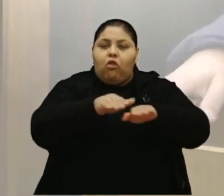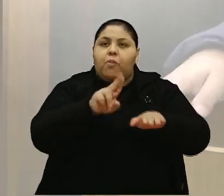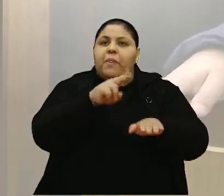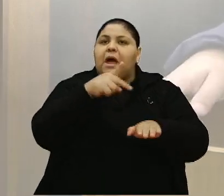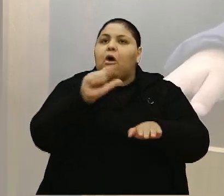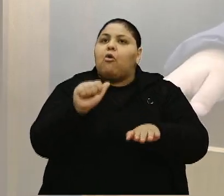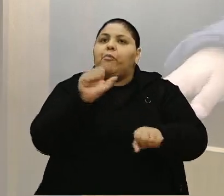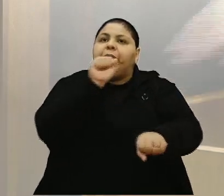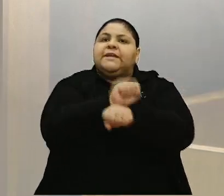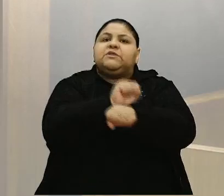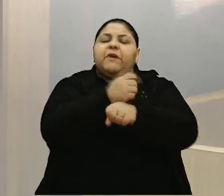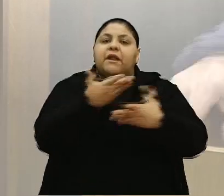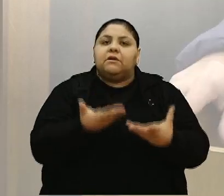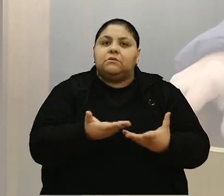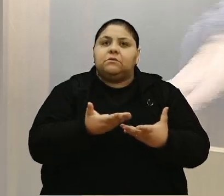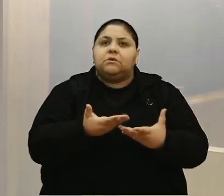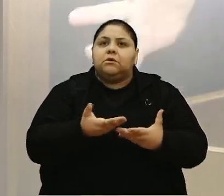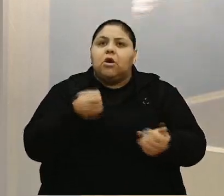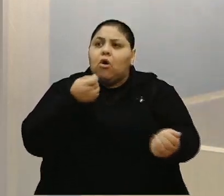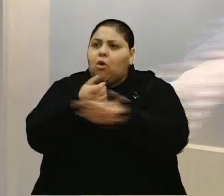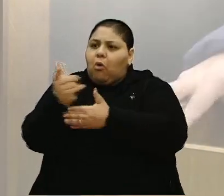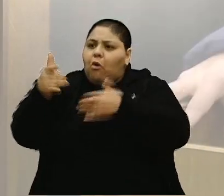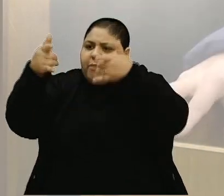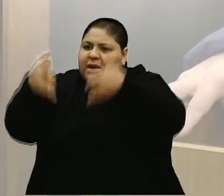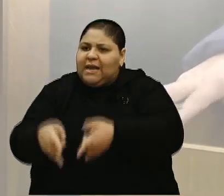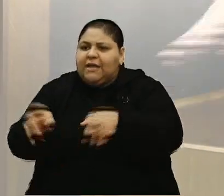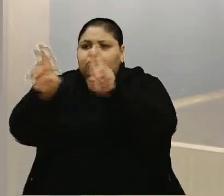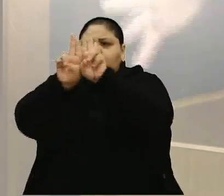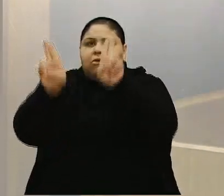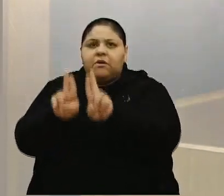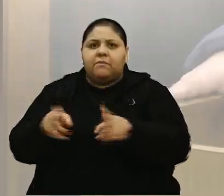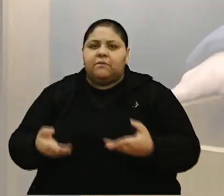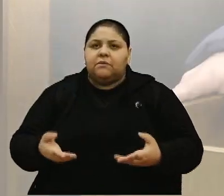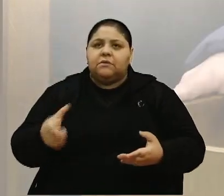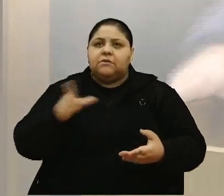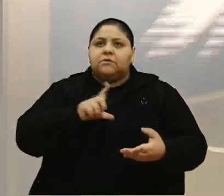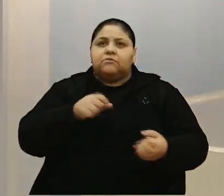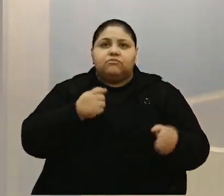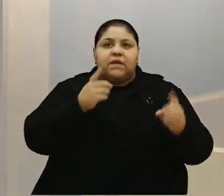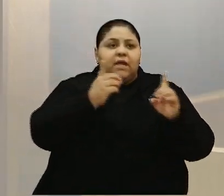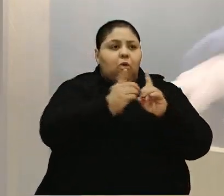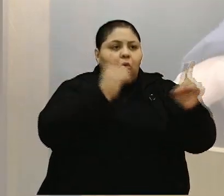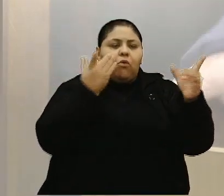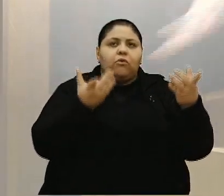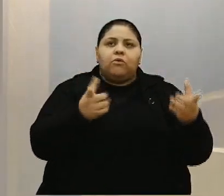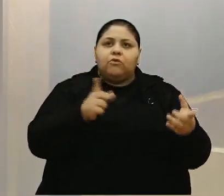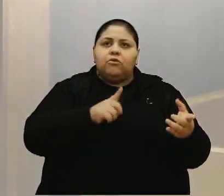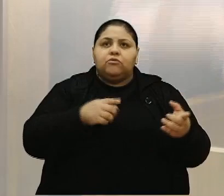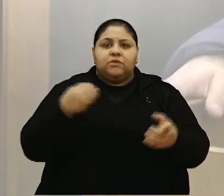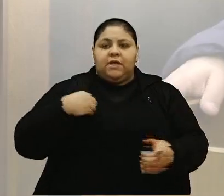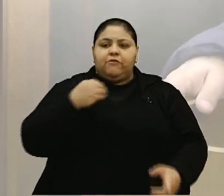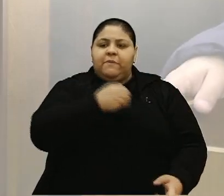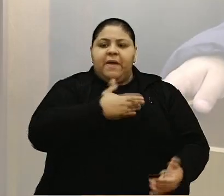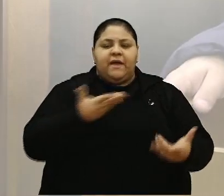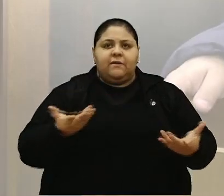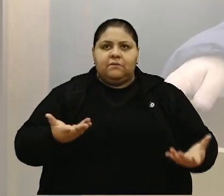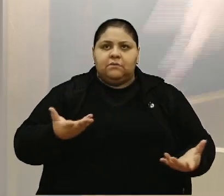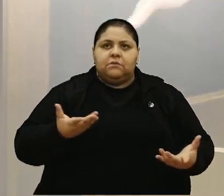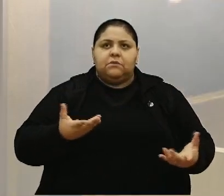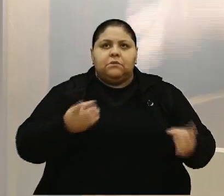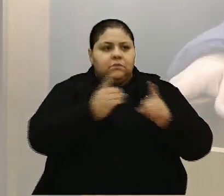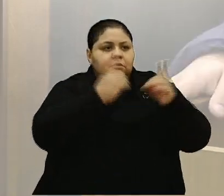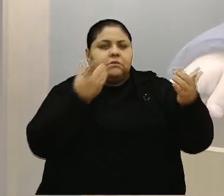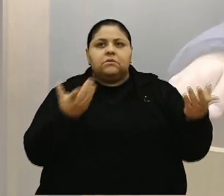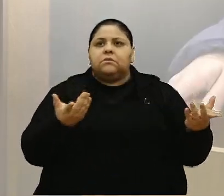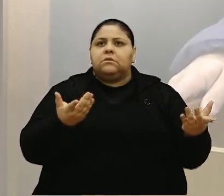esperar as pessoas morrer? E a resposta da secretária é que não tem leito, é que não tem consulta, é que não tem médico, é que não tem exame.